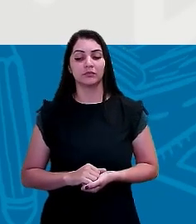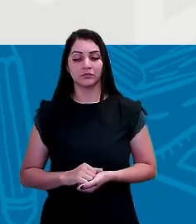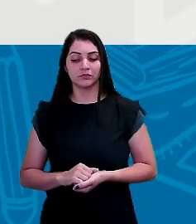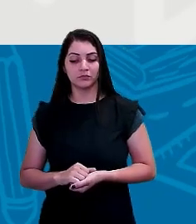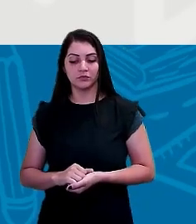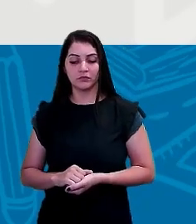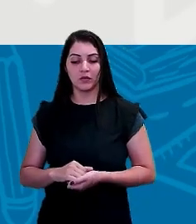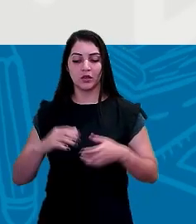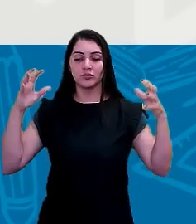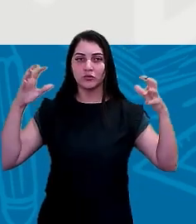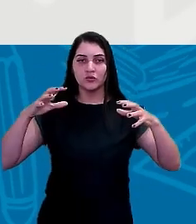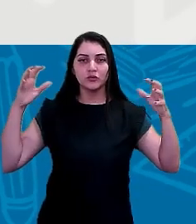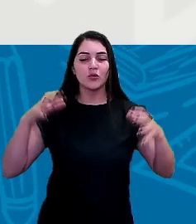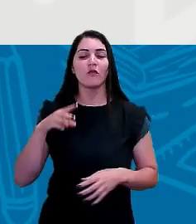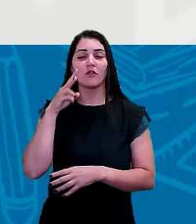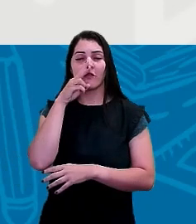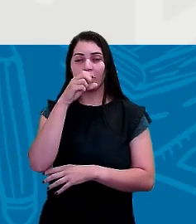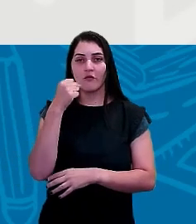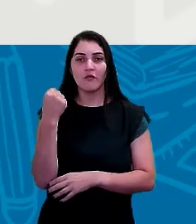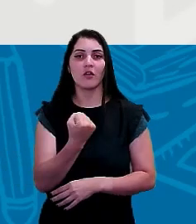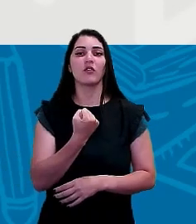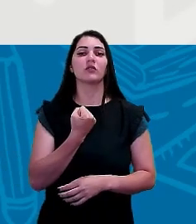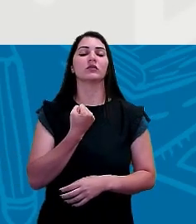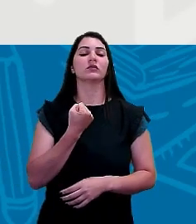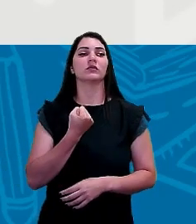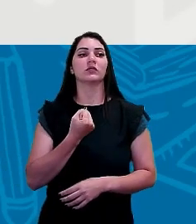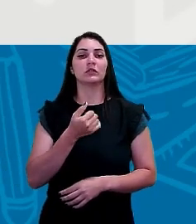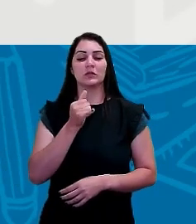vão ser chuvas periódicas muito fortes, que vão atingir assim, o